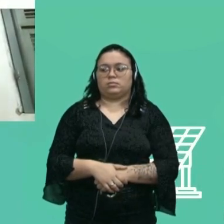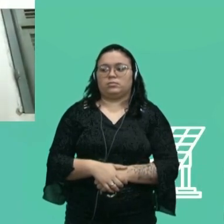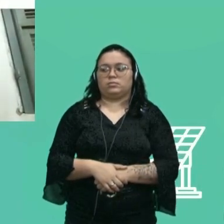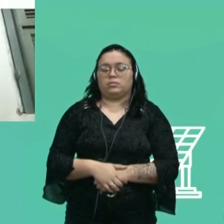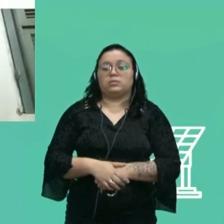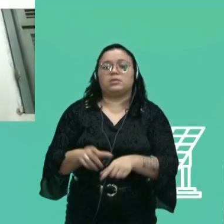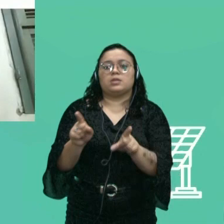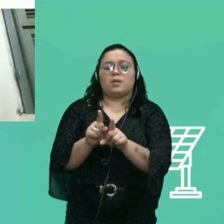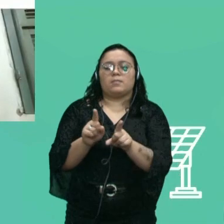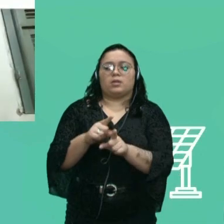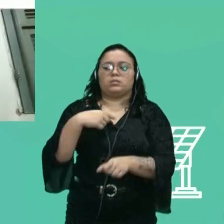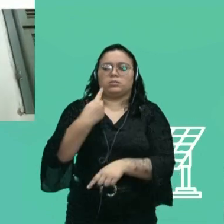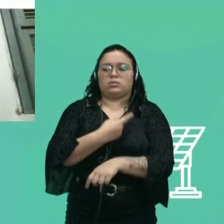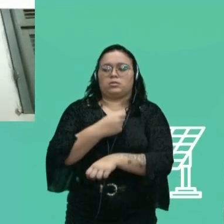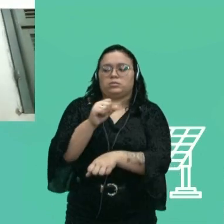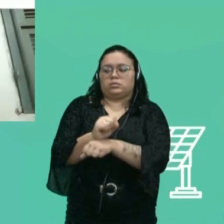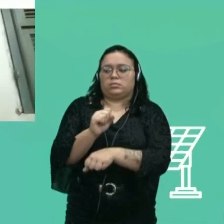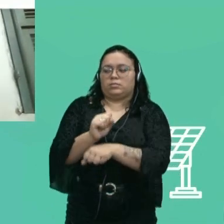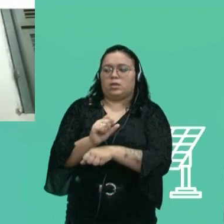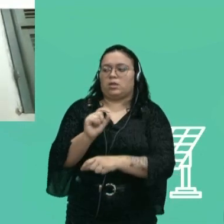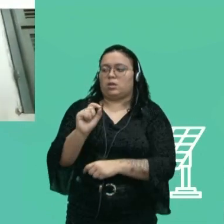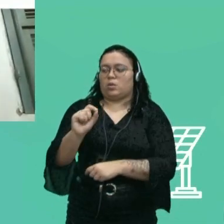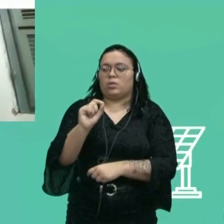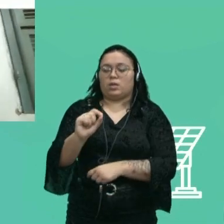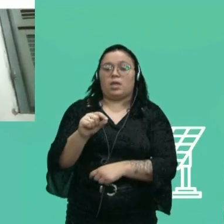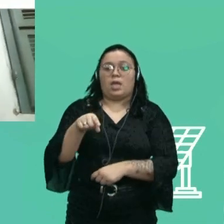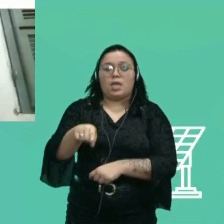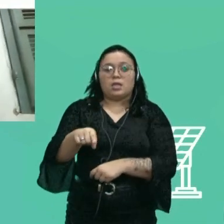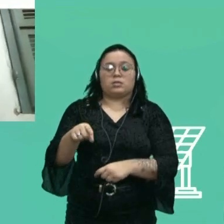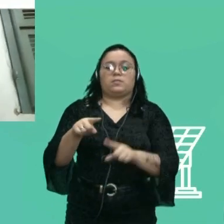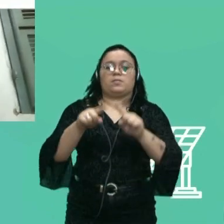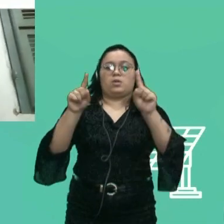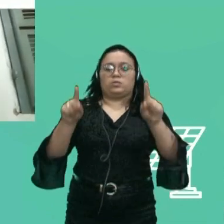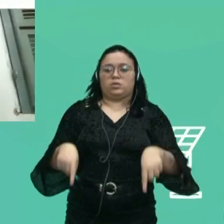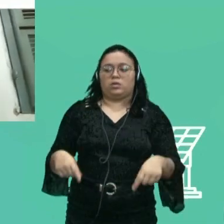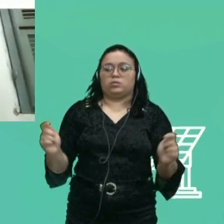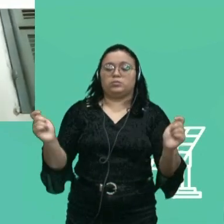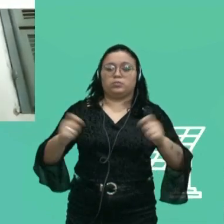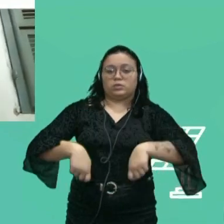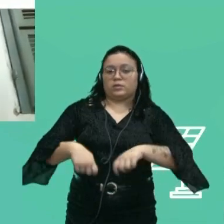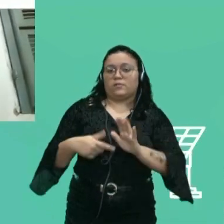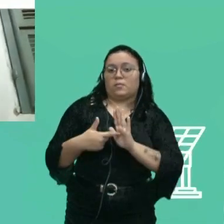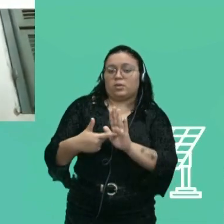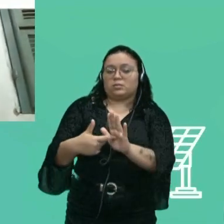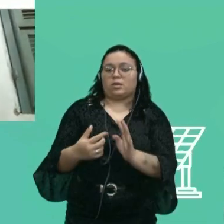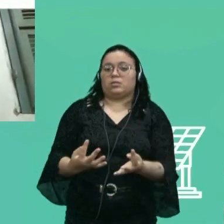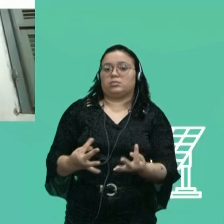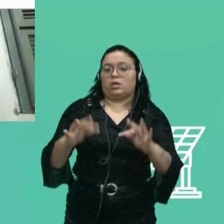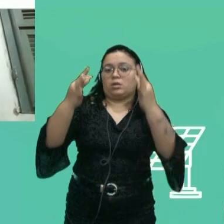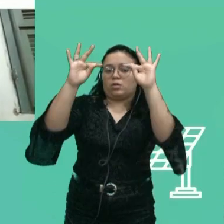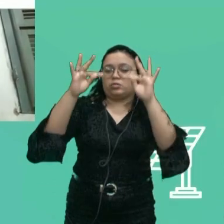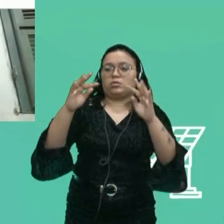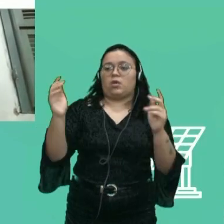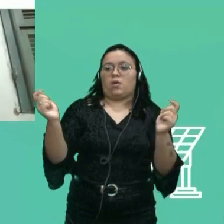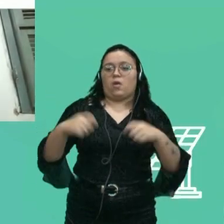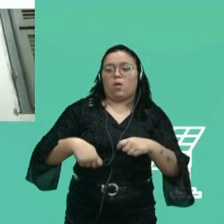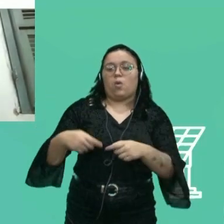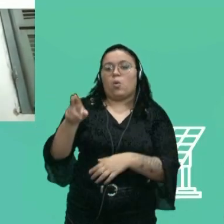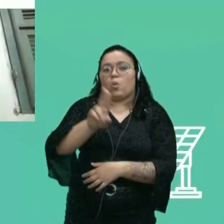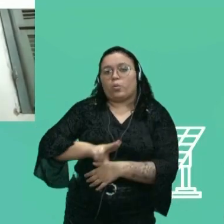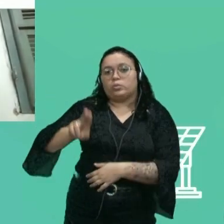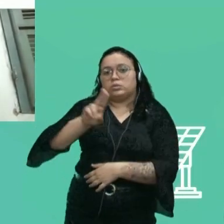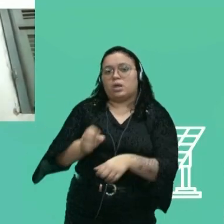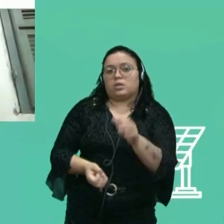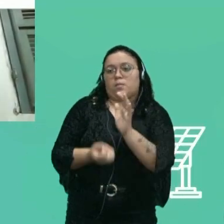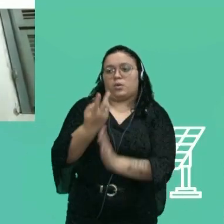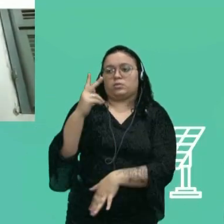Espera-se que a implementação desse projeto ela possa mostrar o potencial dessa tecnologia frente às tecnologias convencionais usadas na produção do